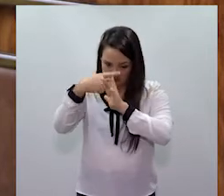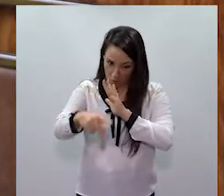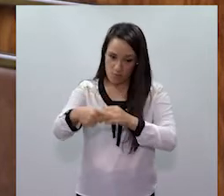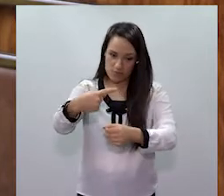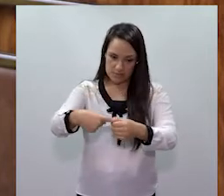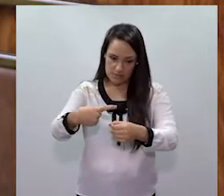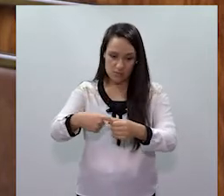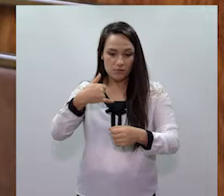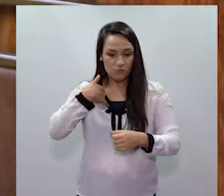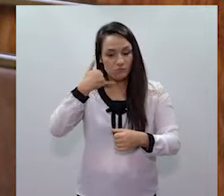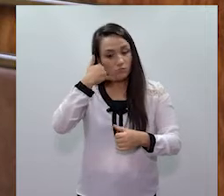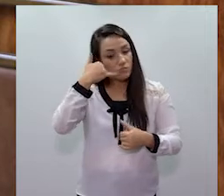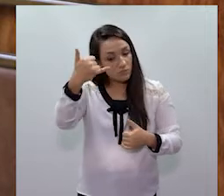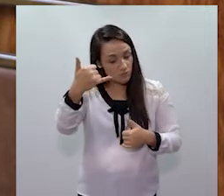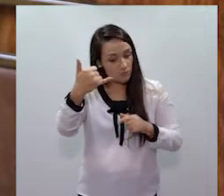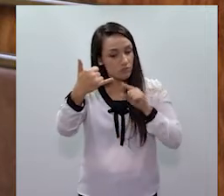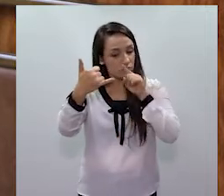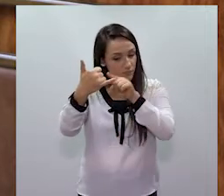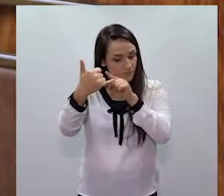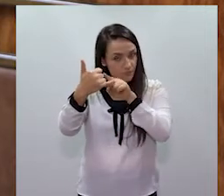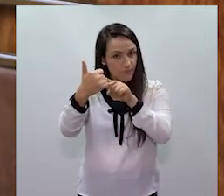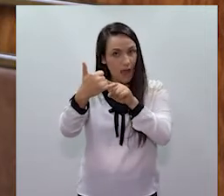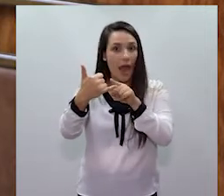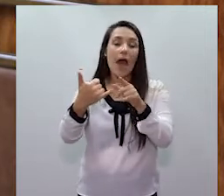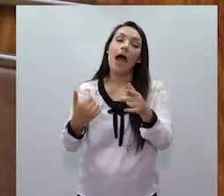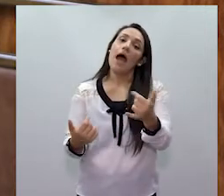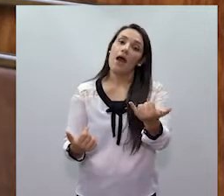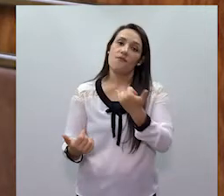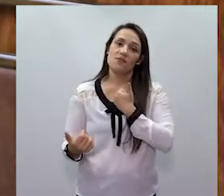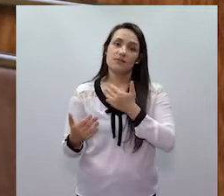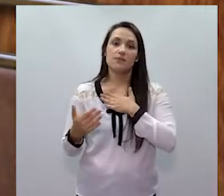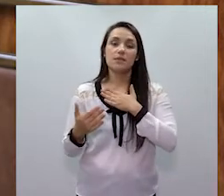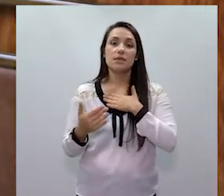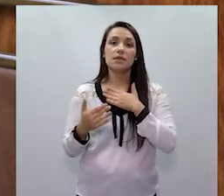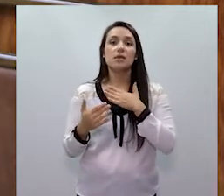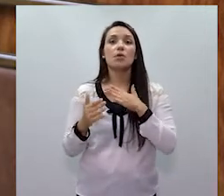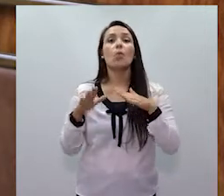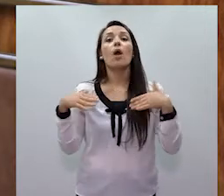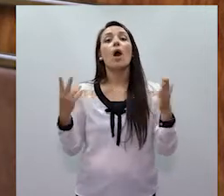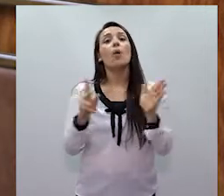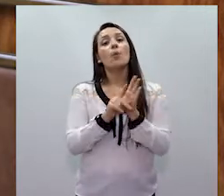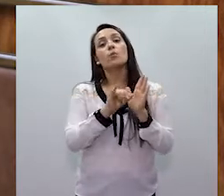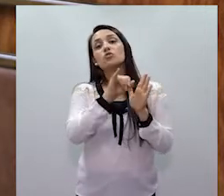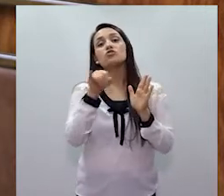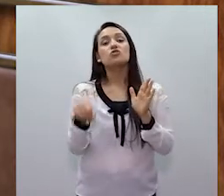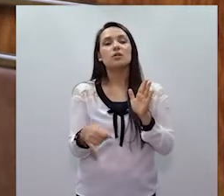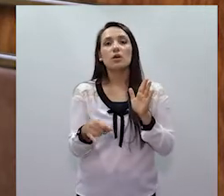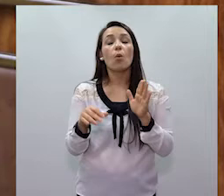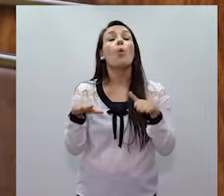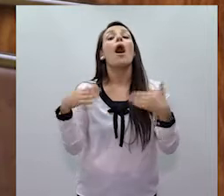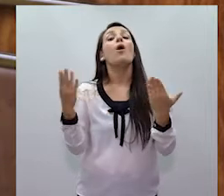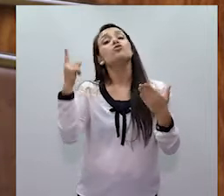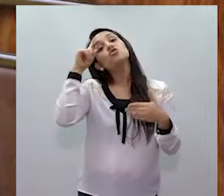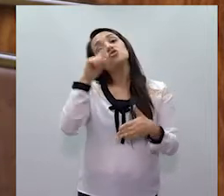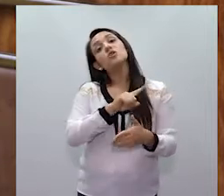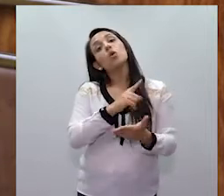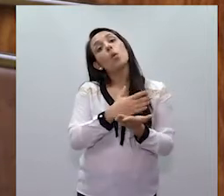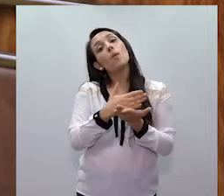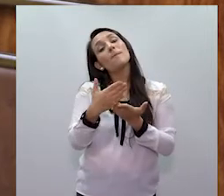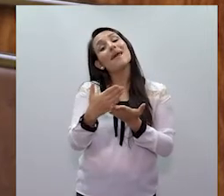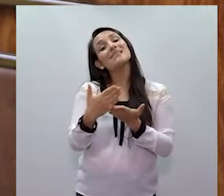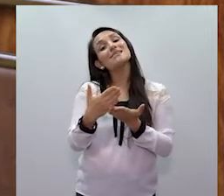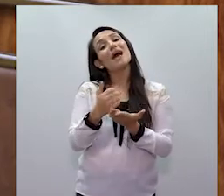uma informação a respeito de quando começará o próximo programa de preparação para os adotantes. Então, ela